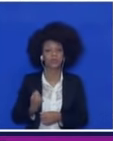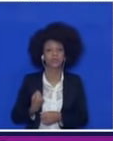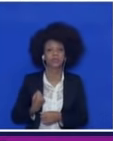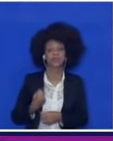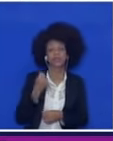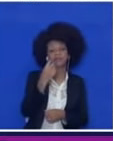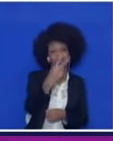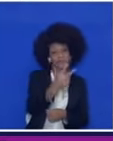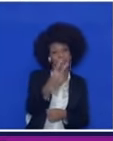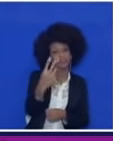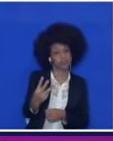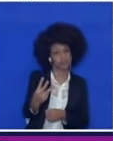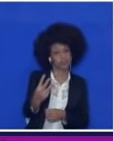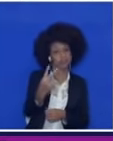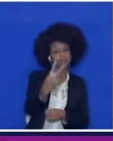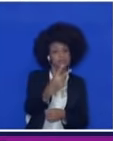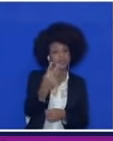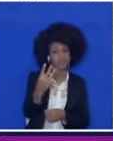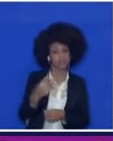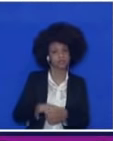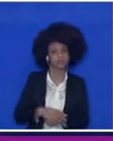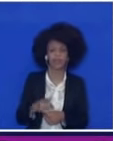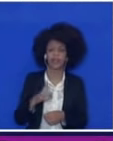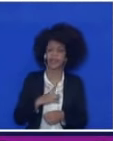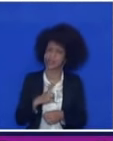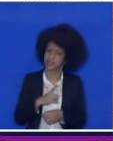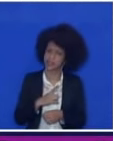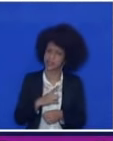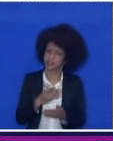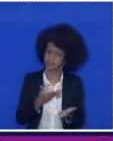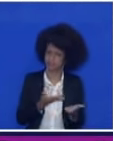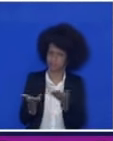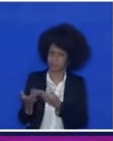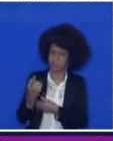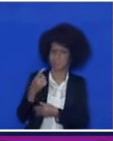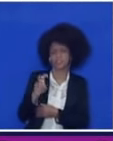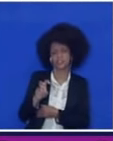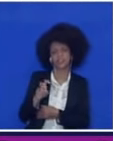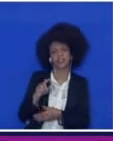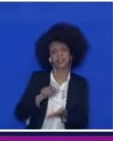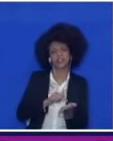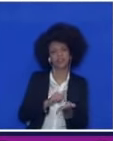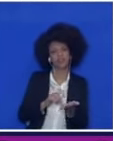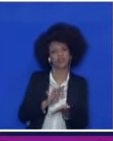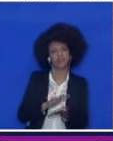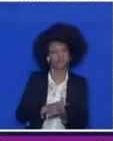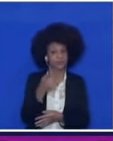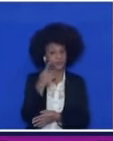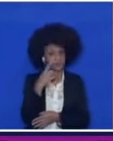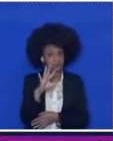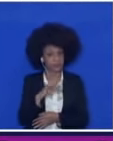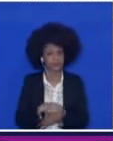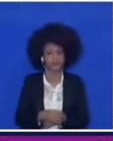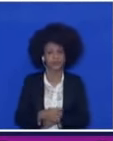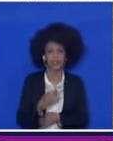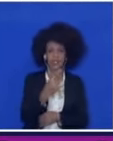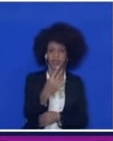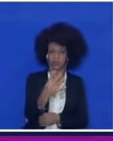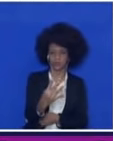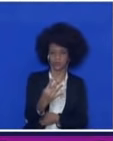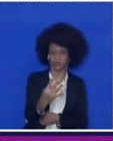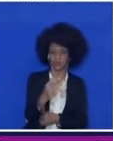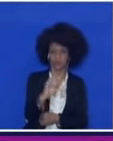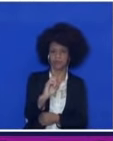bola 23. Número 23, temos aqui nossas 15 dezenas da Loto Fácil. Vamos conferir.